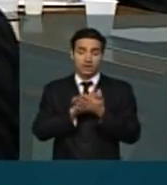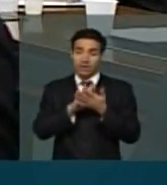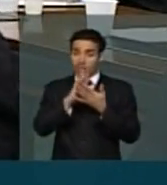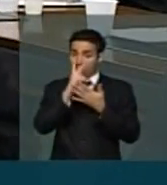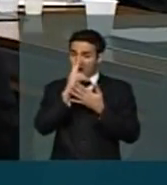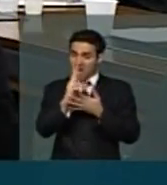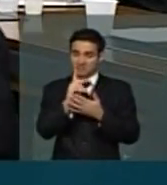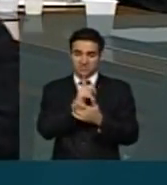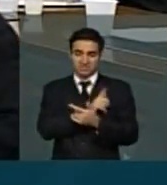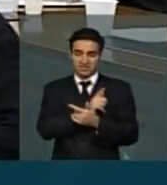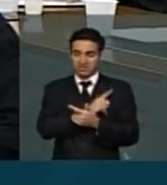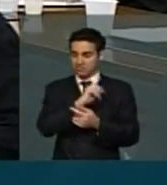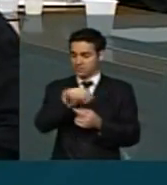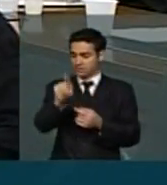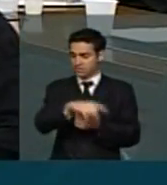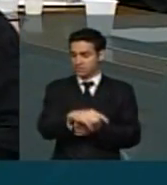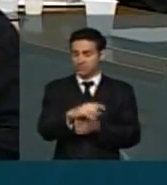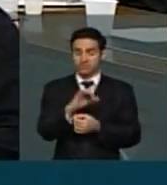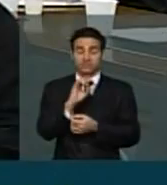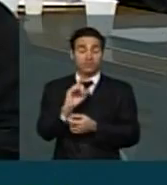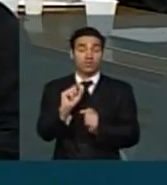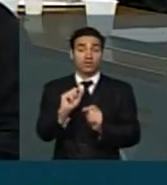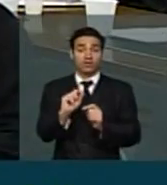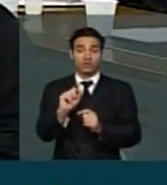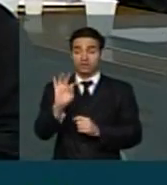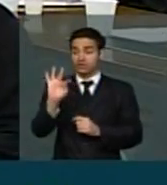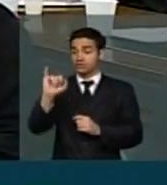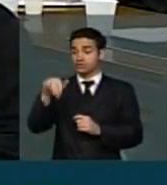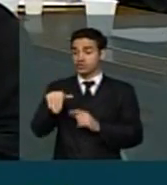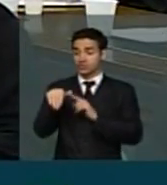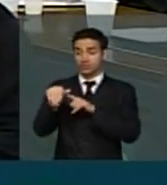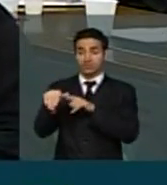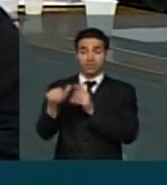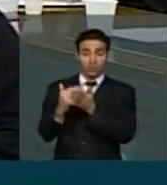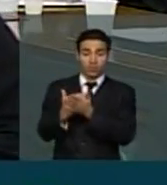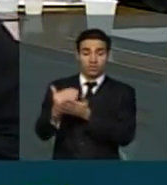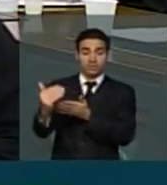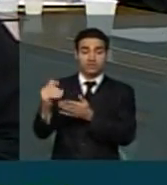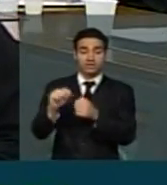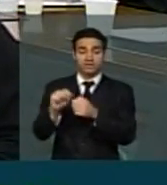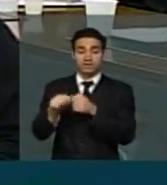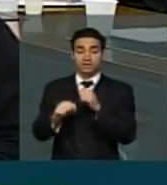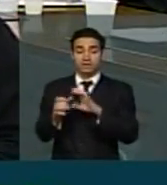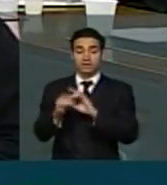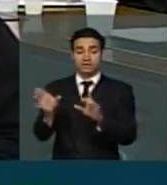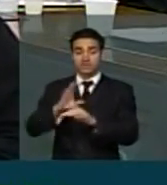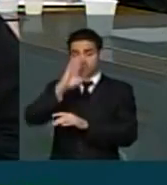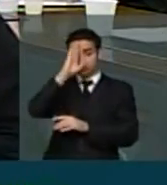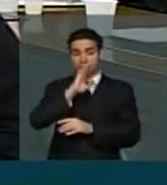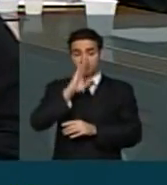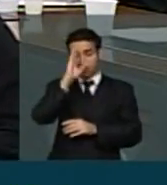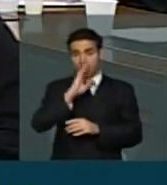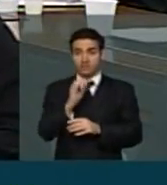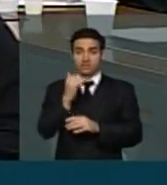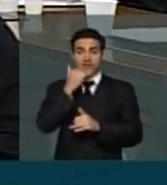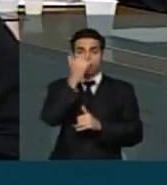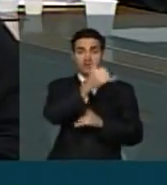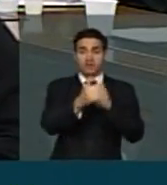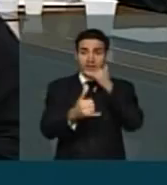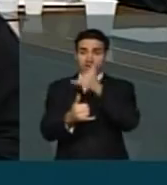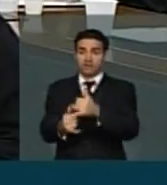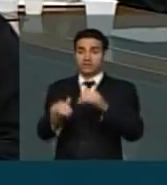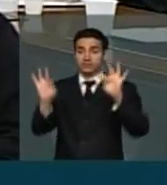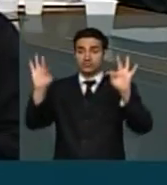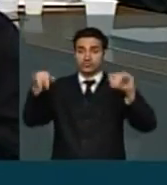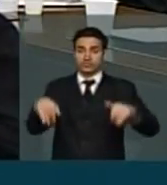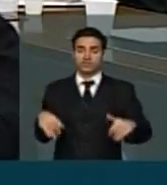estou derrubando, justamente da operadora que começou a tornar livre a ligação entre os